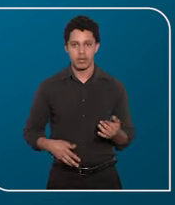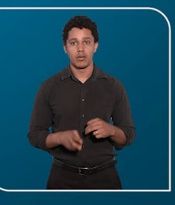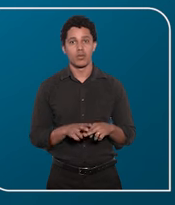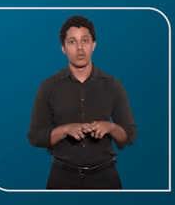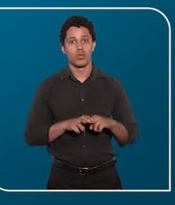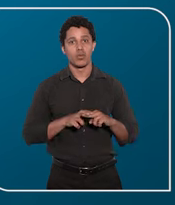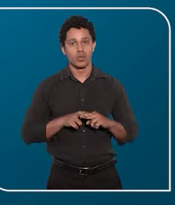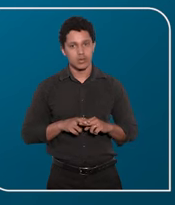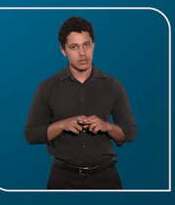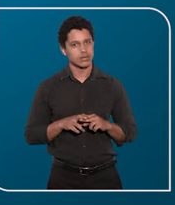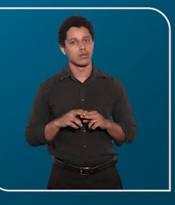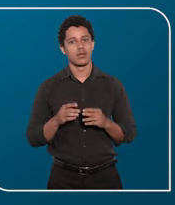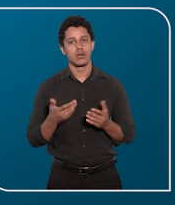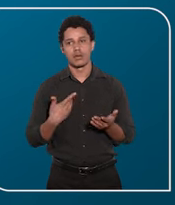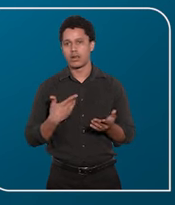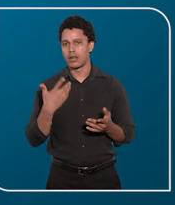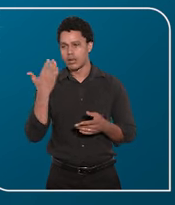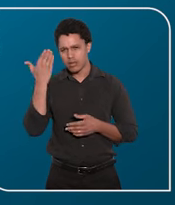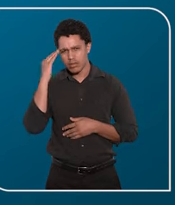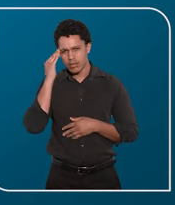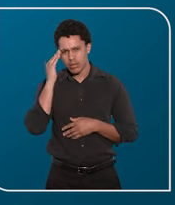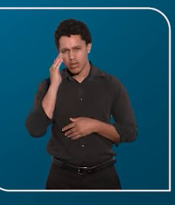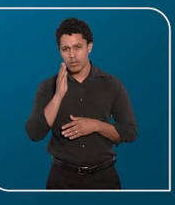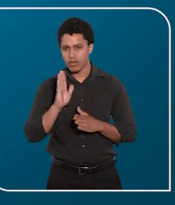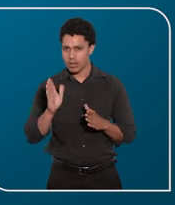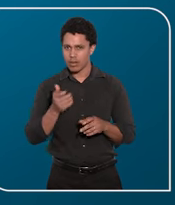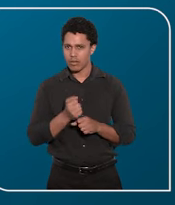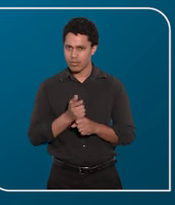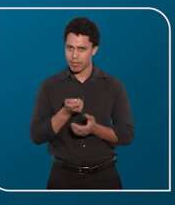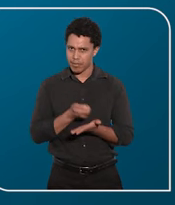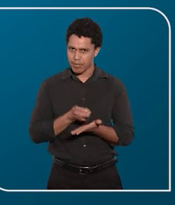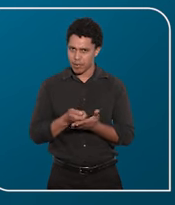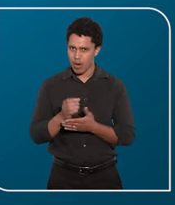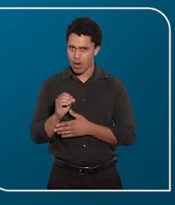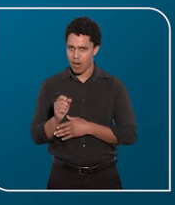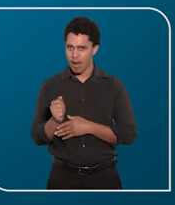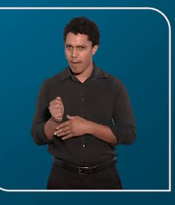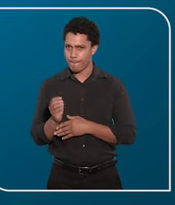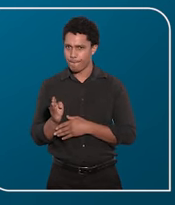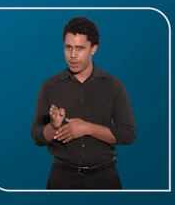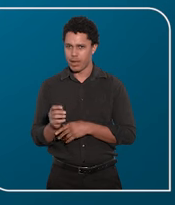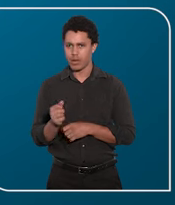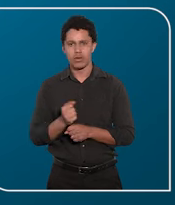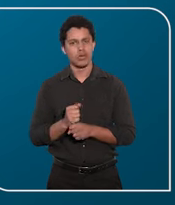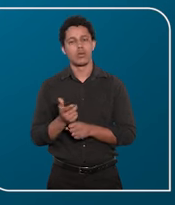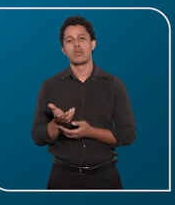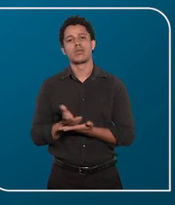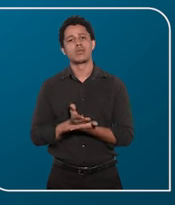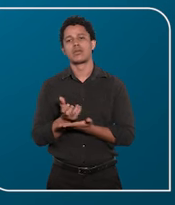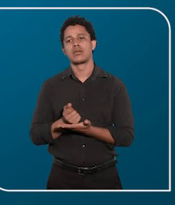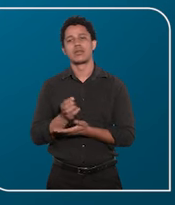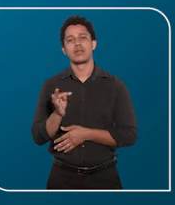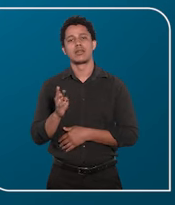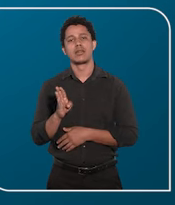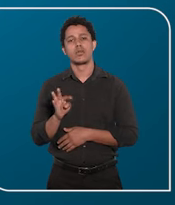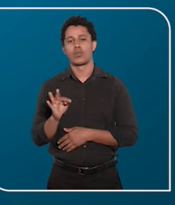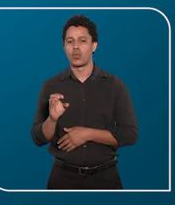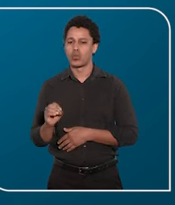disso, passou-se a compreender que a anuidade da OAB não tem natureza tributária. E isso